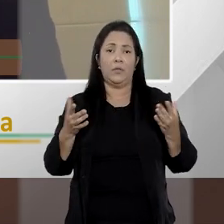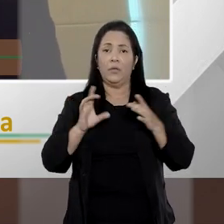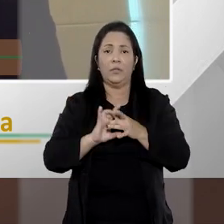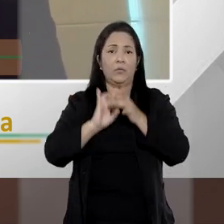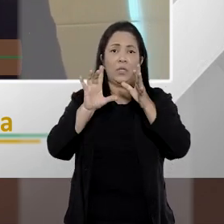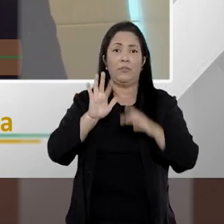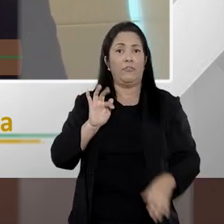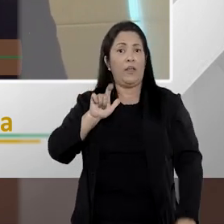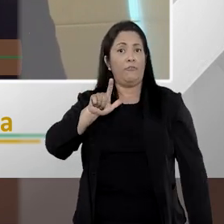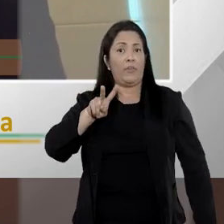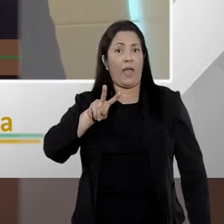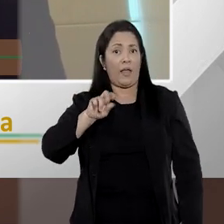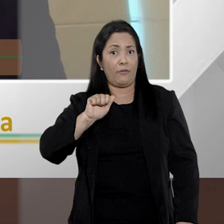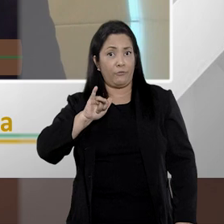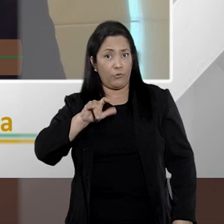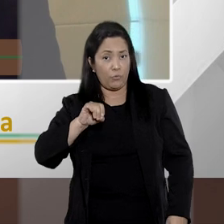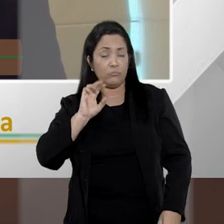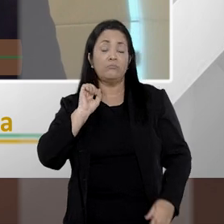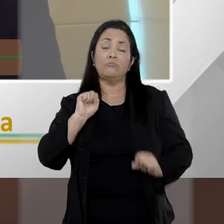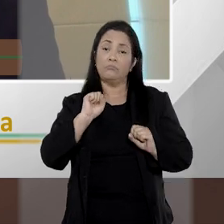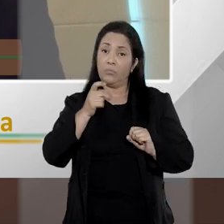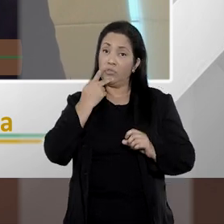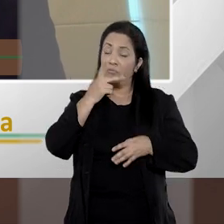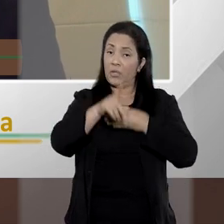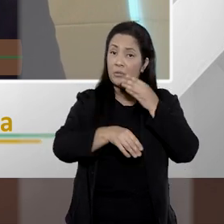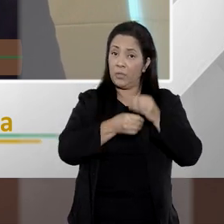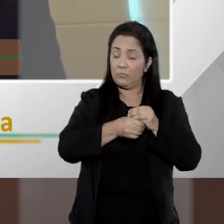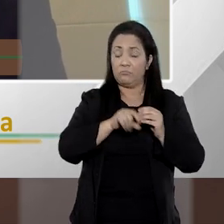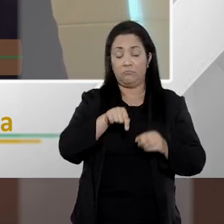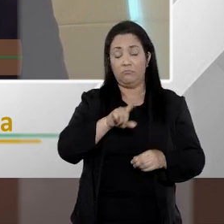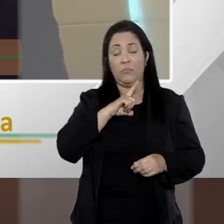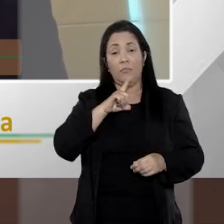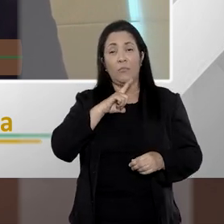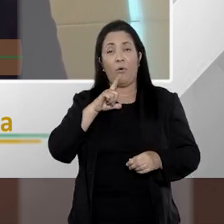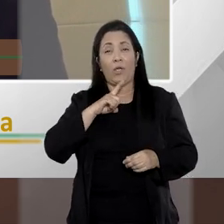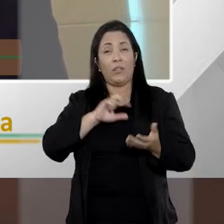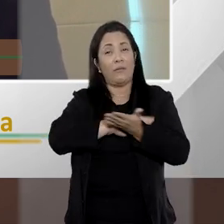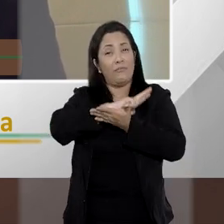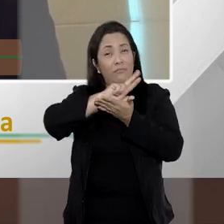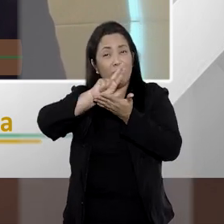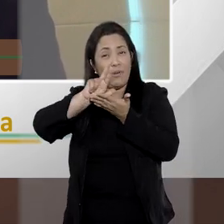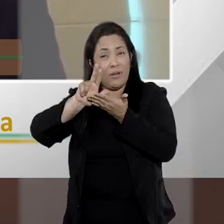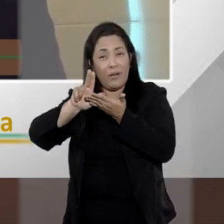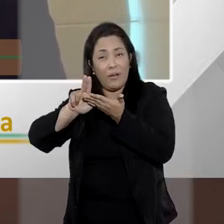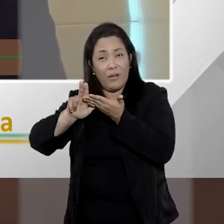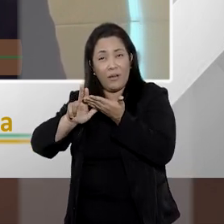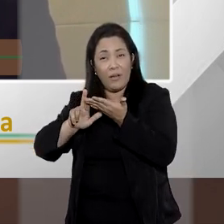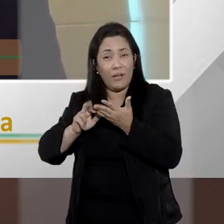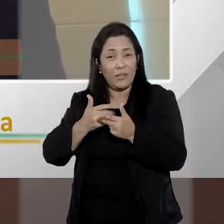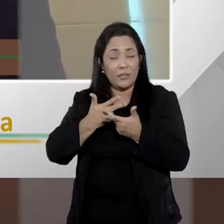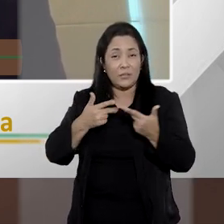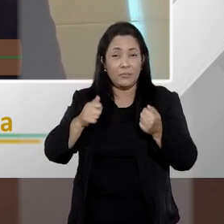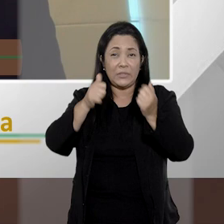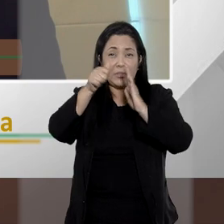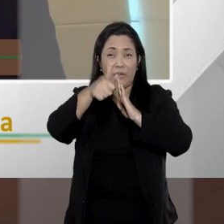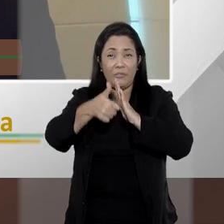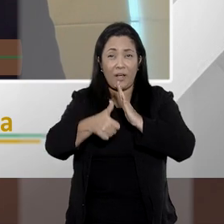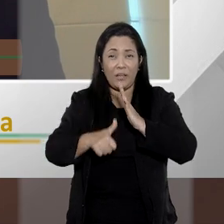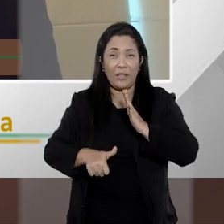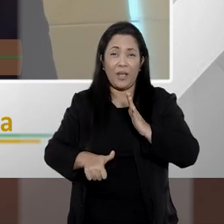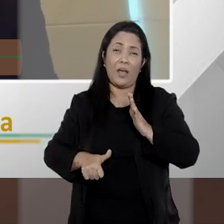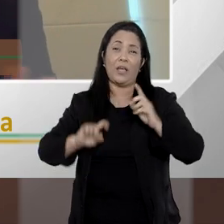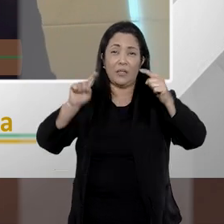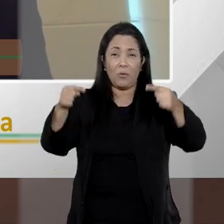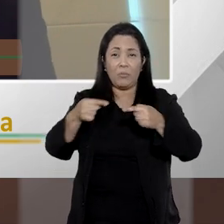para a gente conversar, porque é um tema que tem muitos desdobramentos interessantíssimos em termos